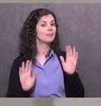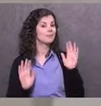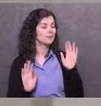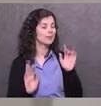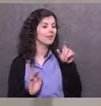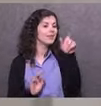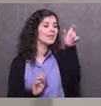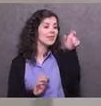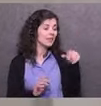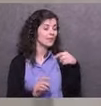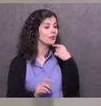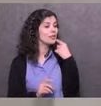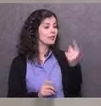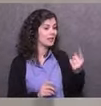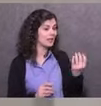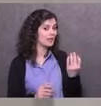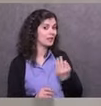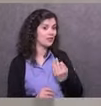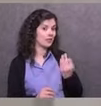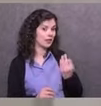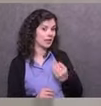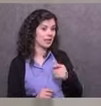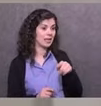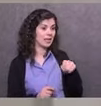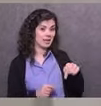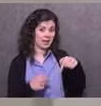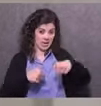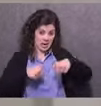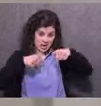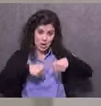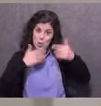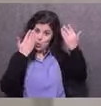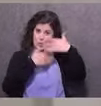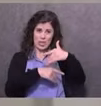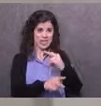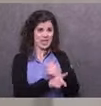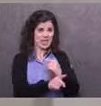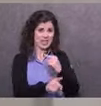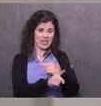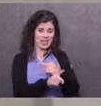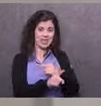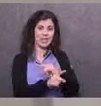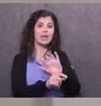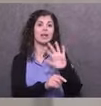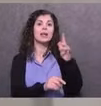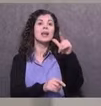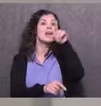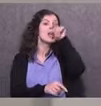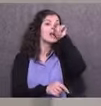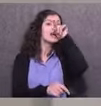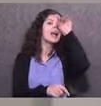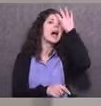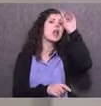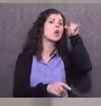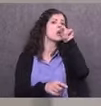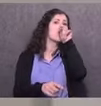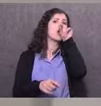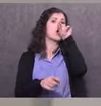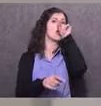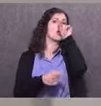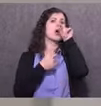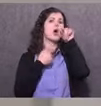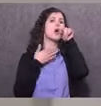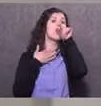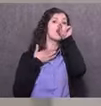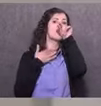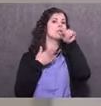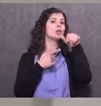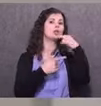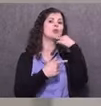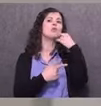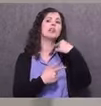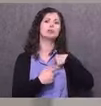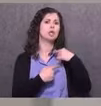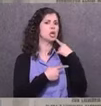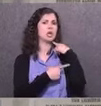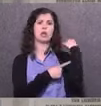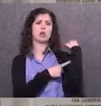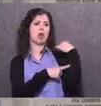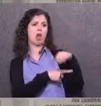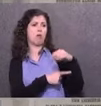digo, esta mesma noite, antes de o galo cantar, me negarás três